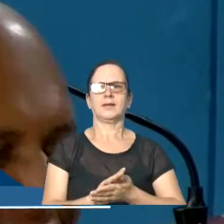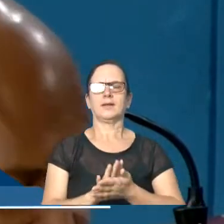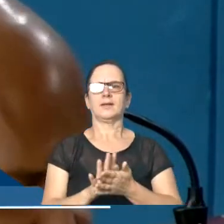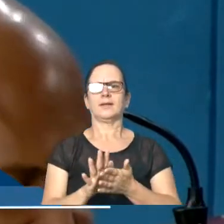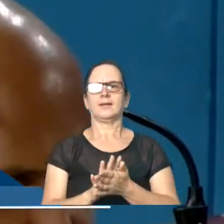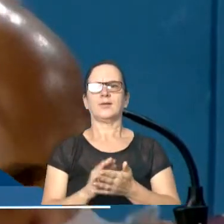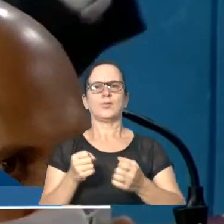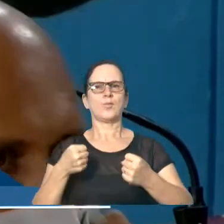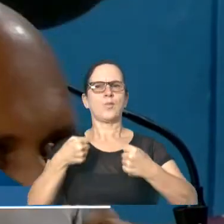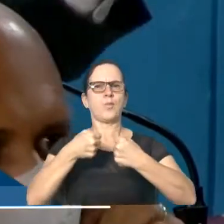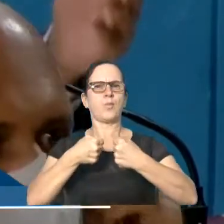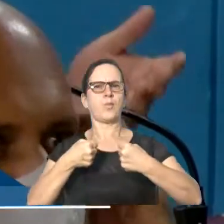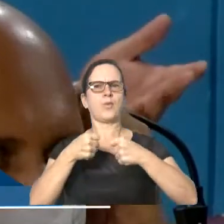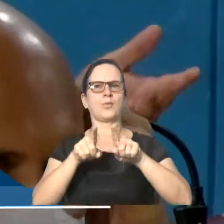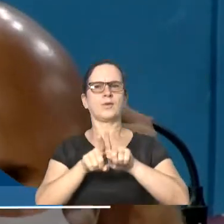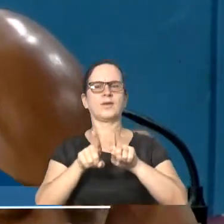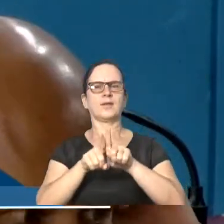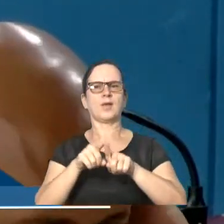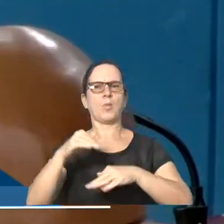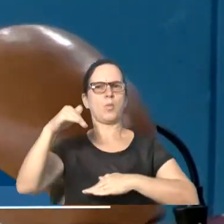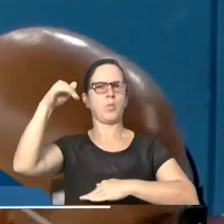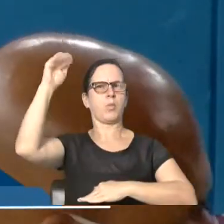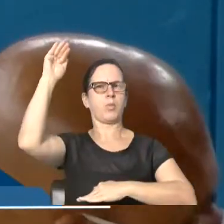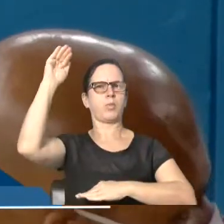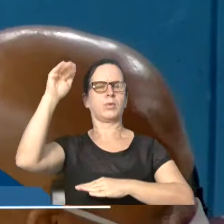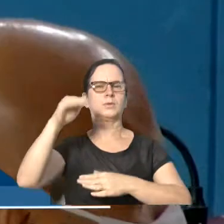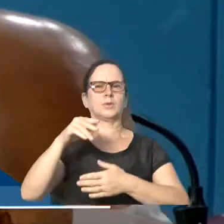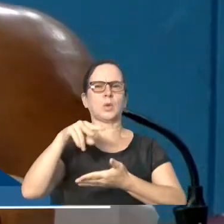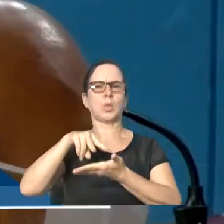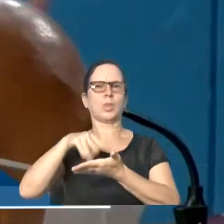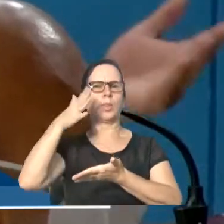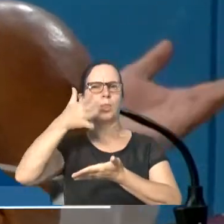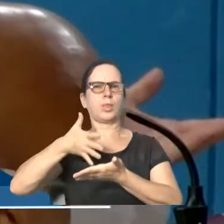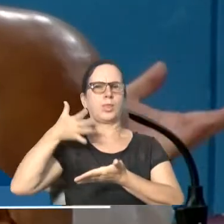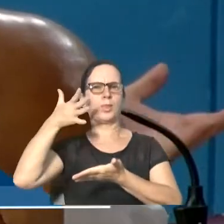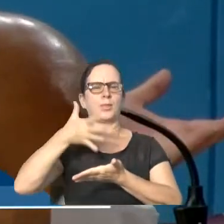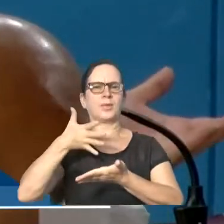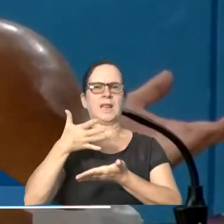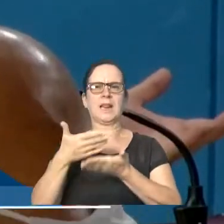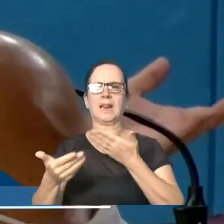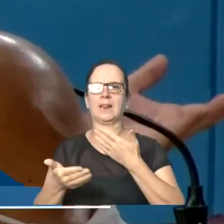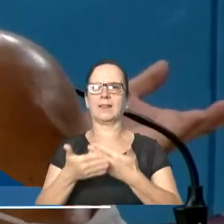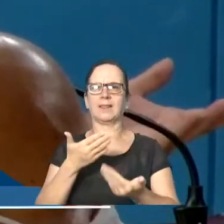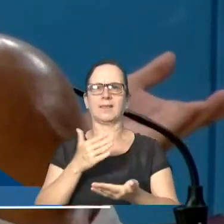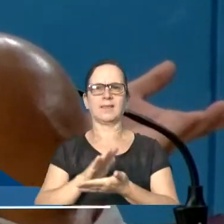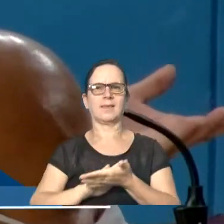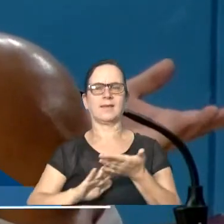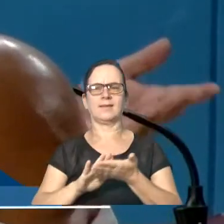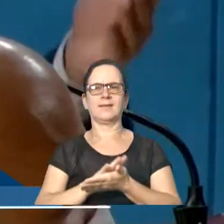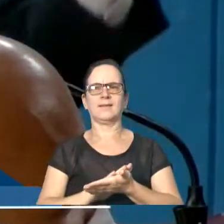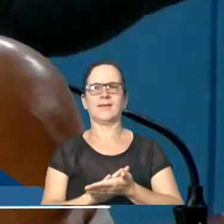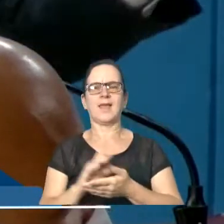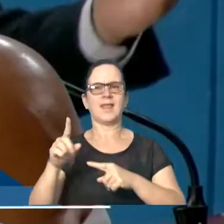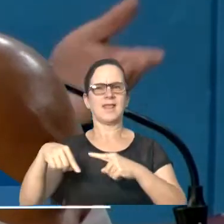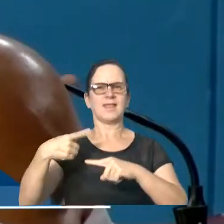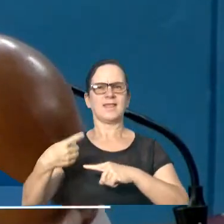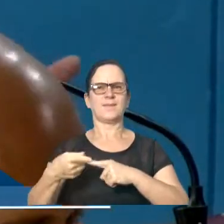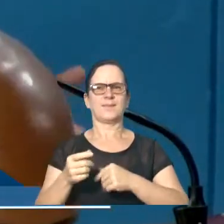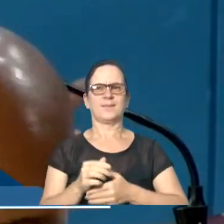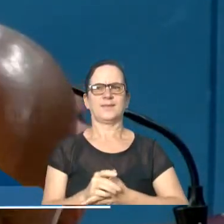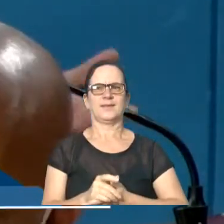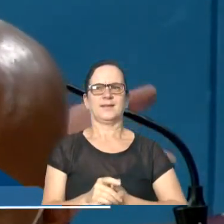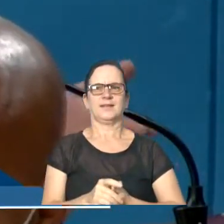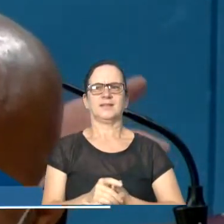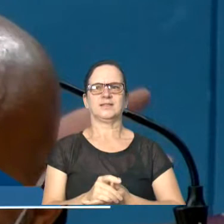bravo pra caramba. O Alessandro, 1,90m, faz um discurso ácido falando que a cidade está uma bosta, não funciona nada. Aí depois ainda fala...